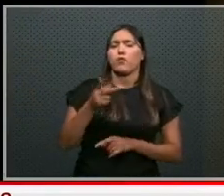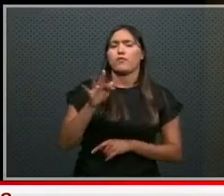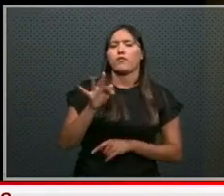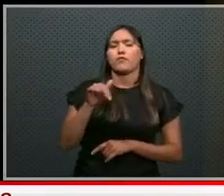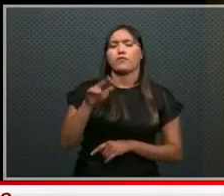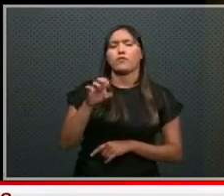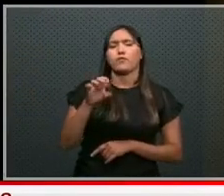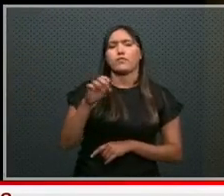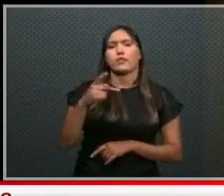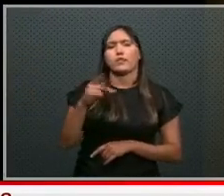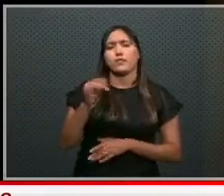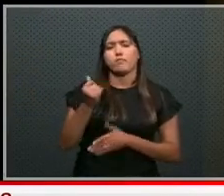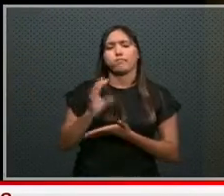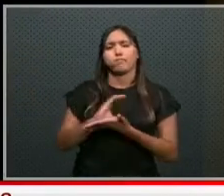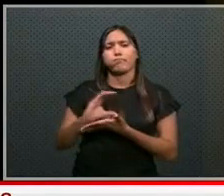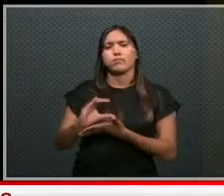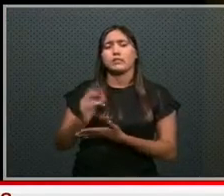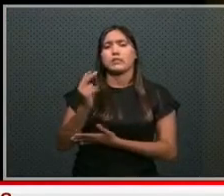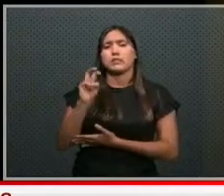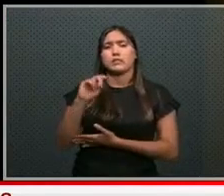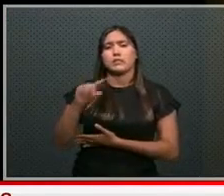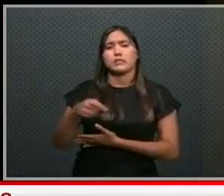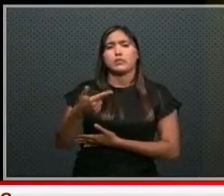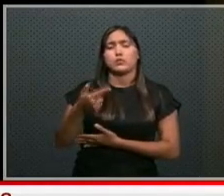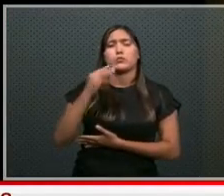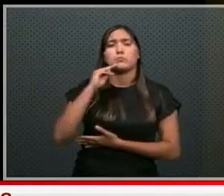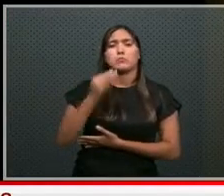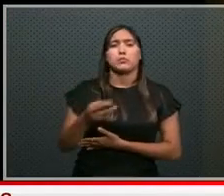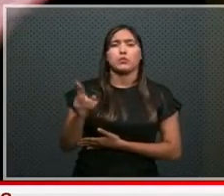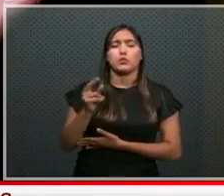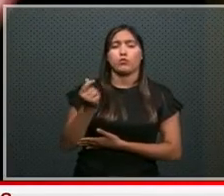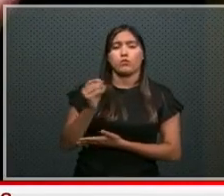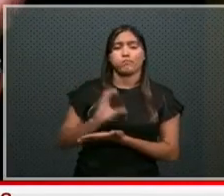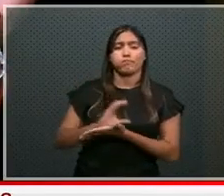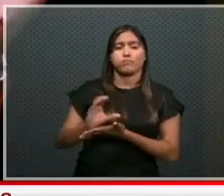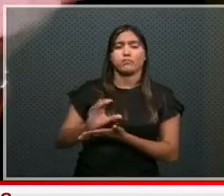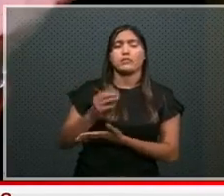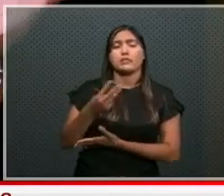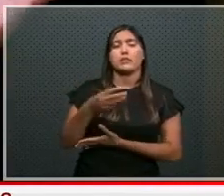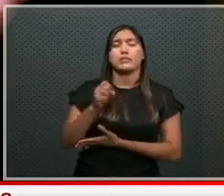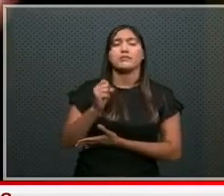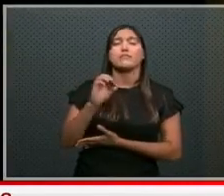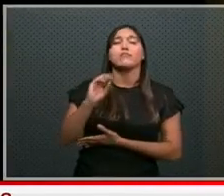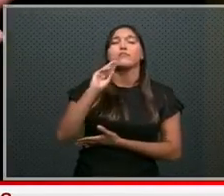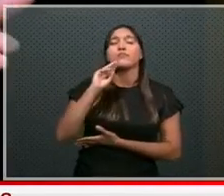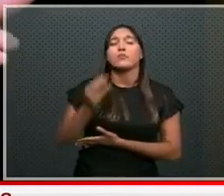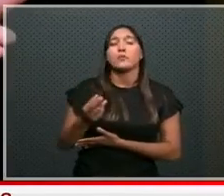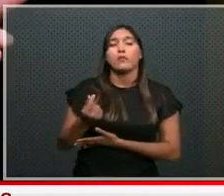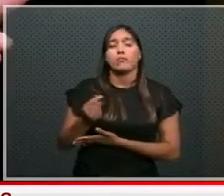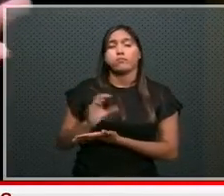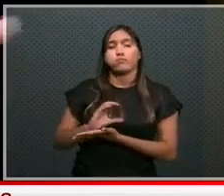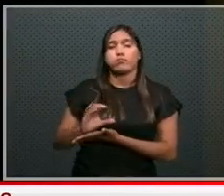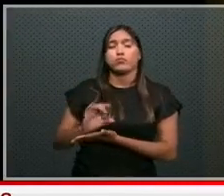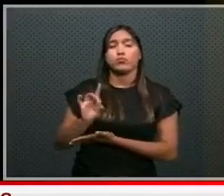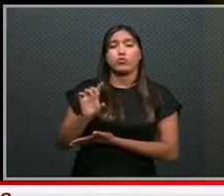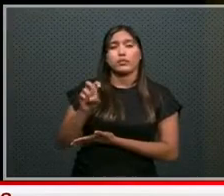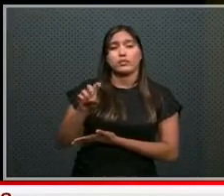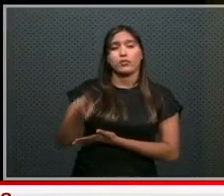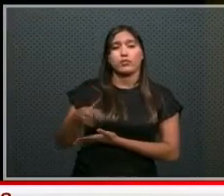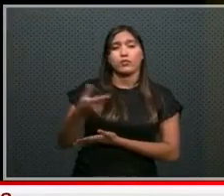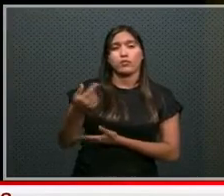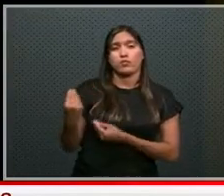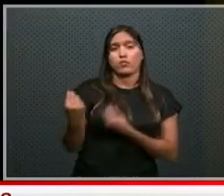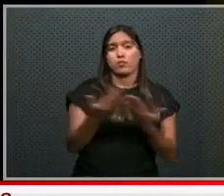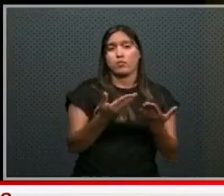finep destinou apenas 5,2 milhões de recursos num total de 380 milhões é apenas 5,2 foram destinados